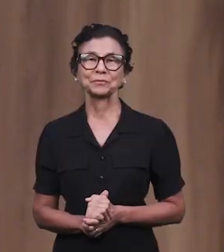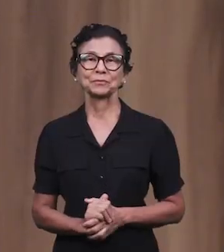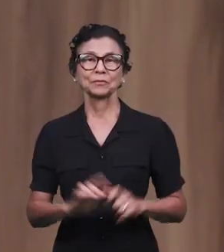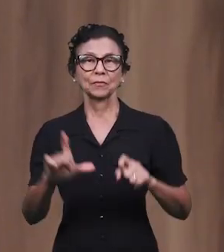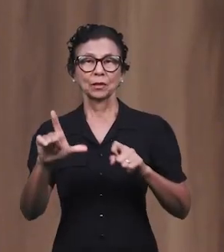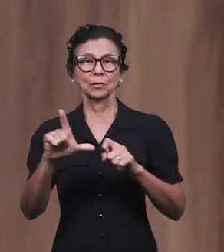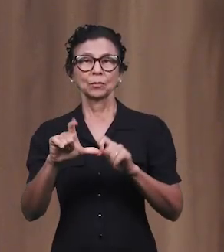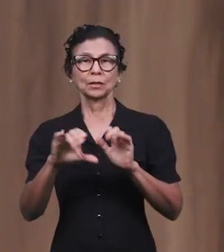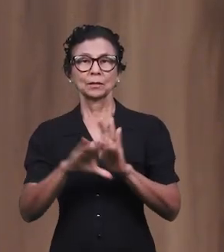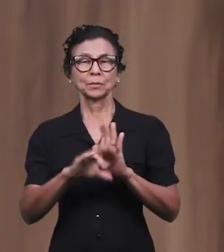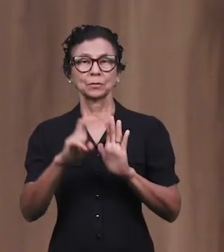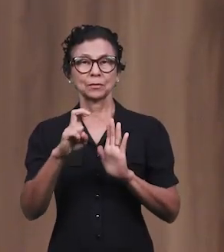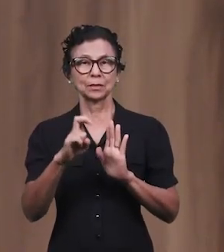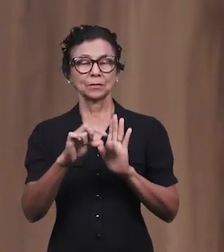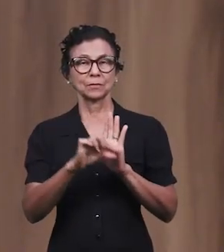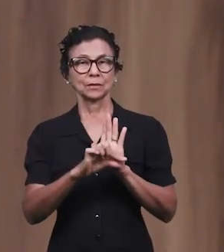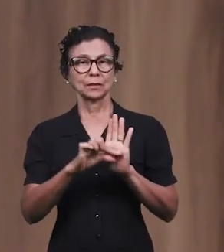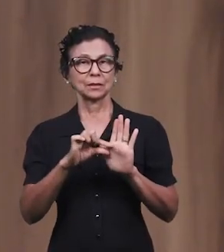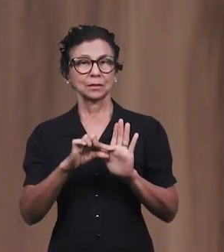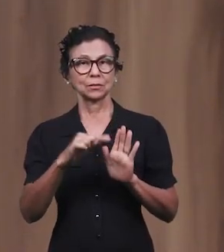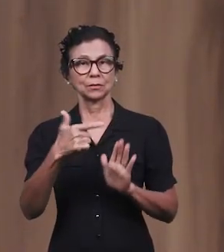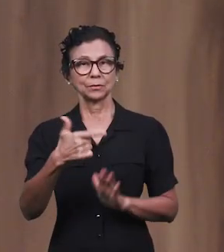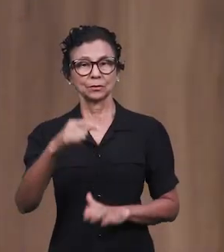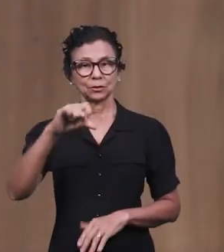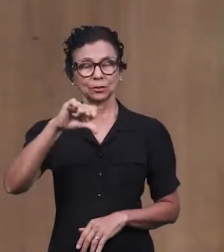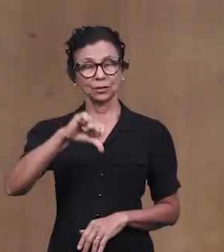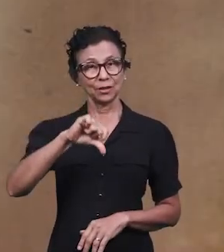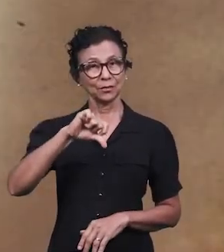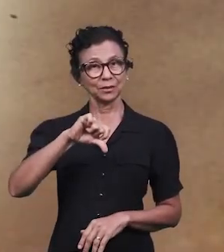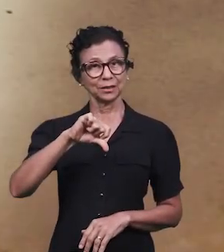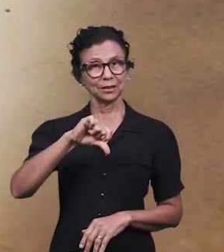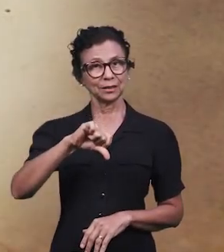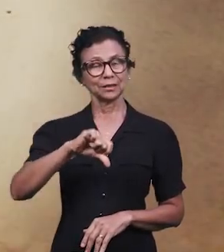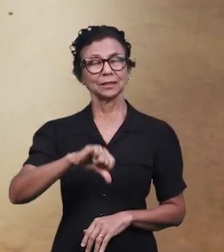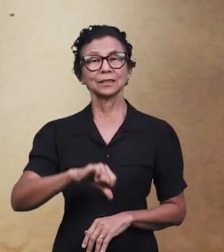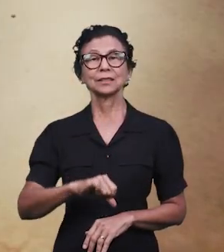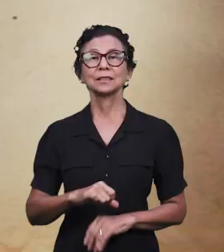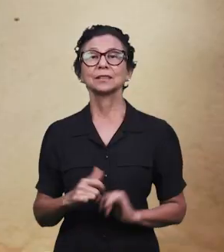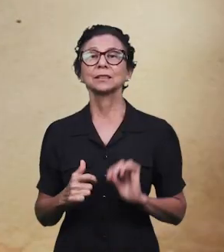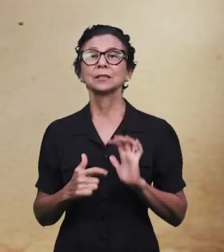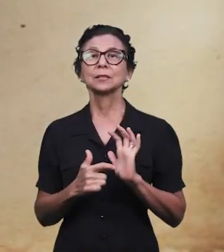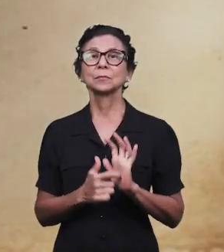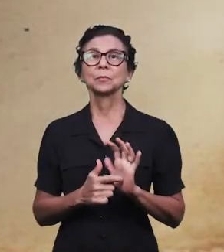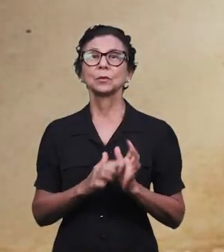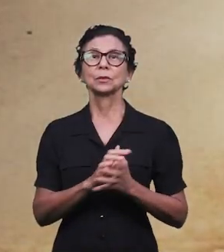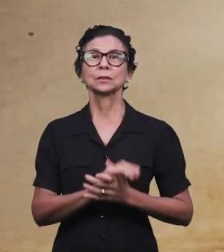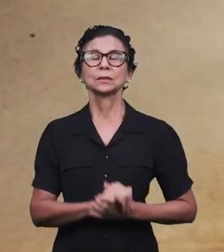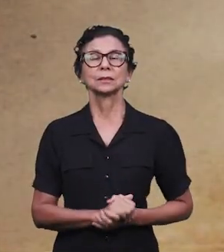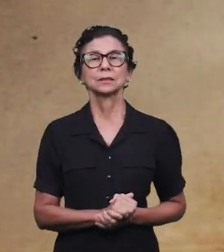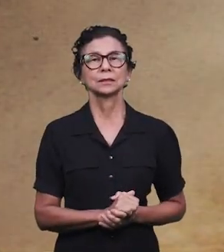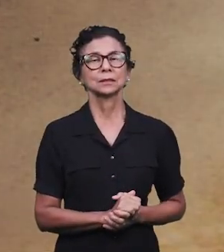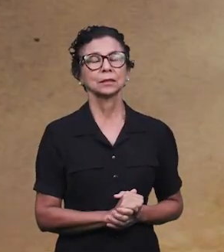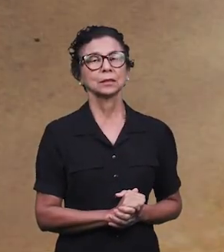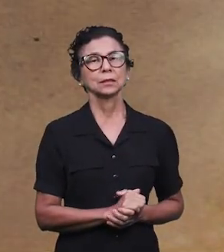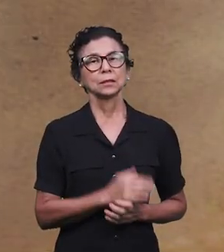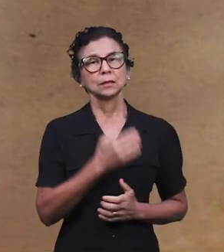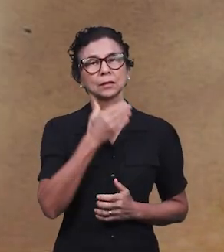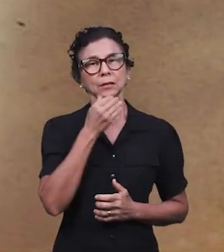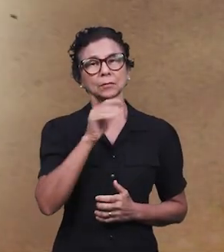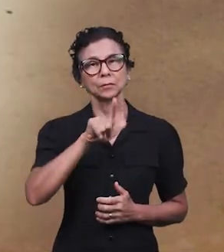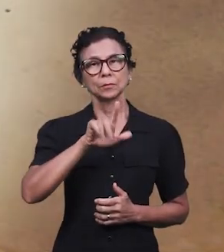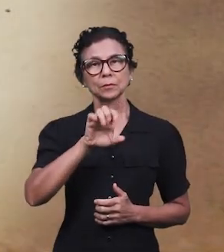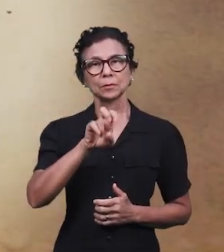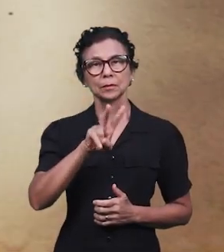5, versículo 29. E fez-lhe Levi, que é